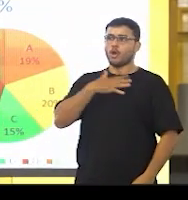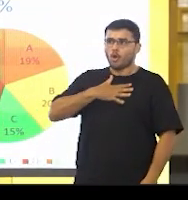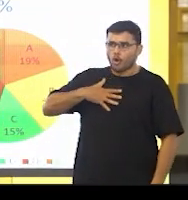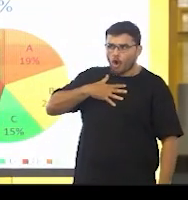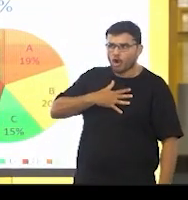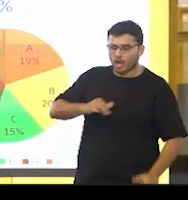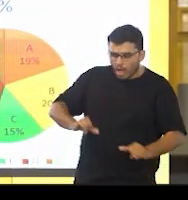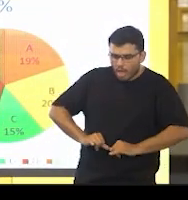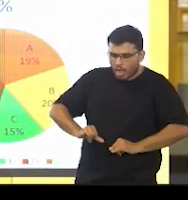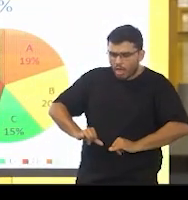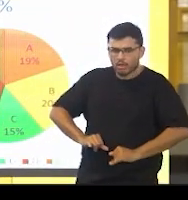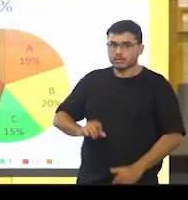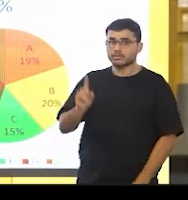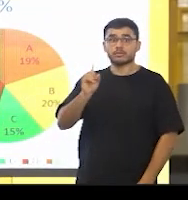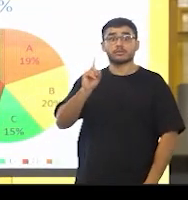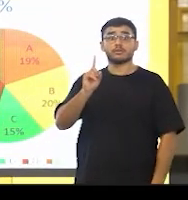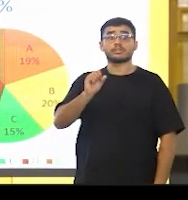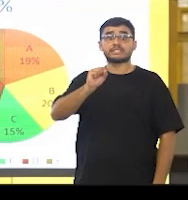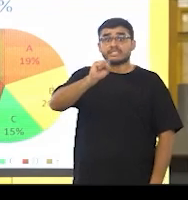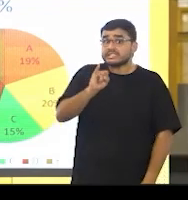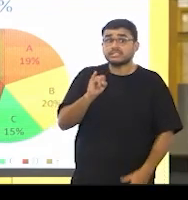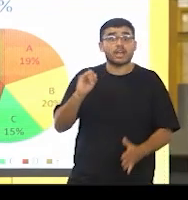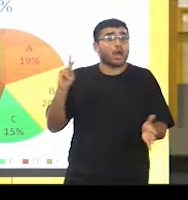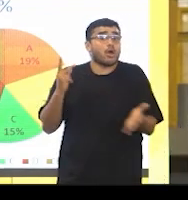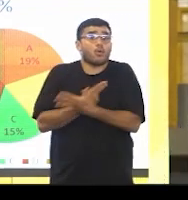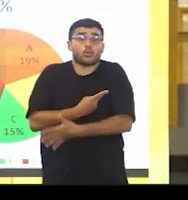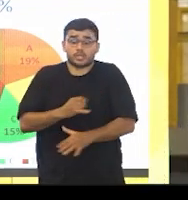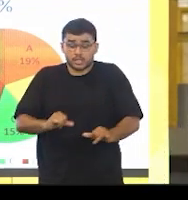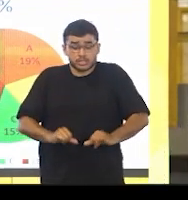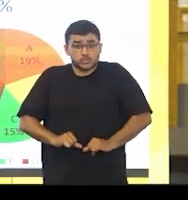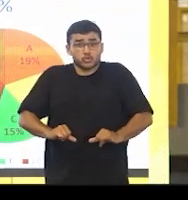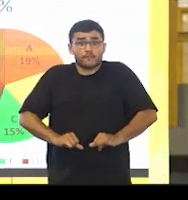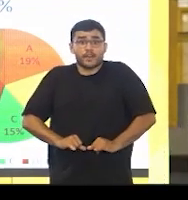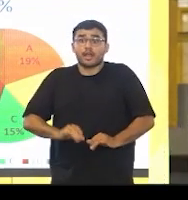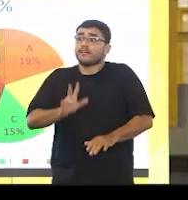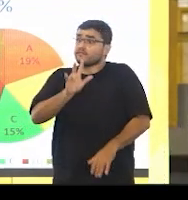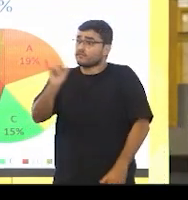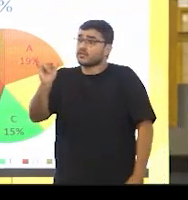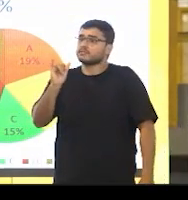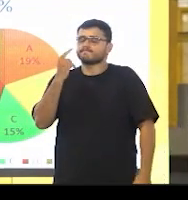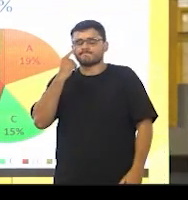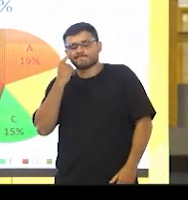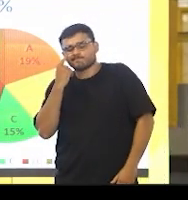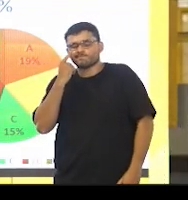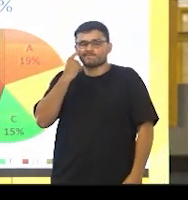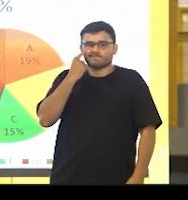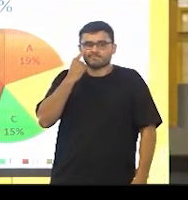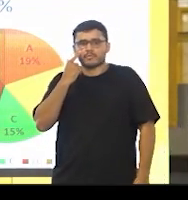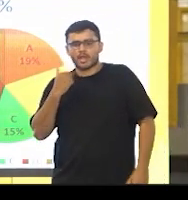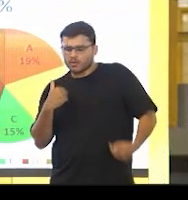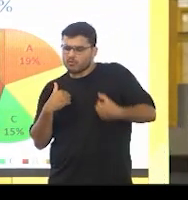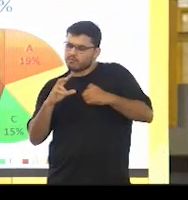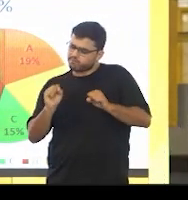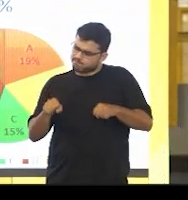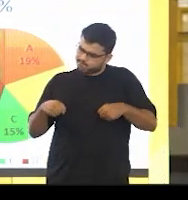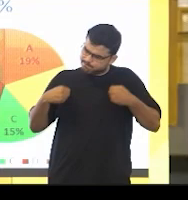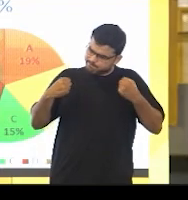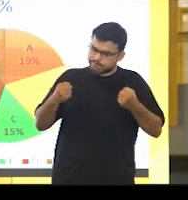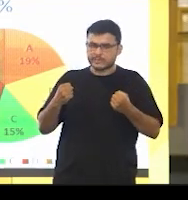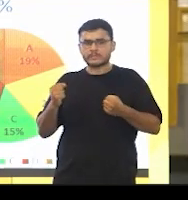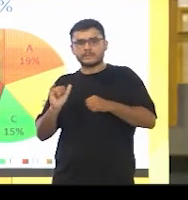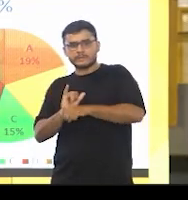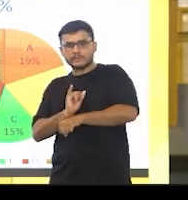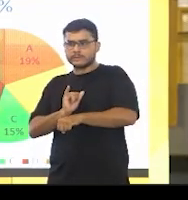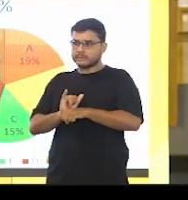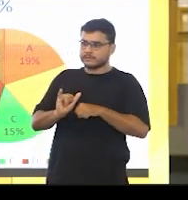do sofrimento, mas quando o sofrimento vem na nossa vida, a gente consegue moderar o sofrimento. O que é moderar?